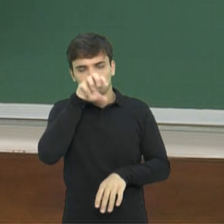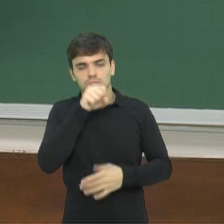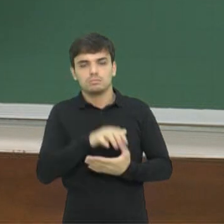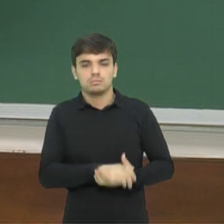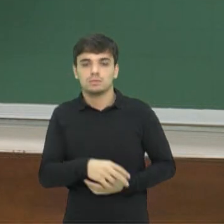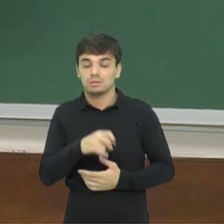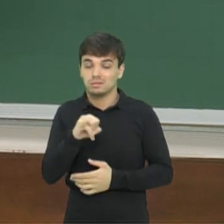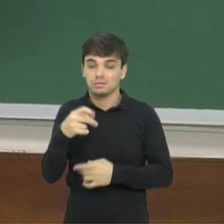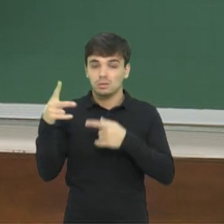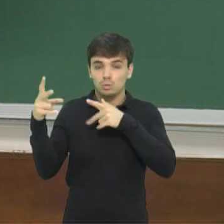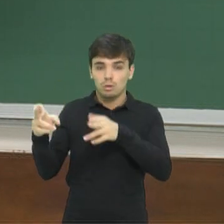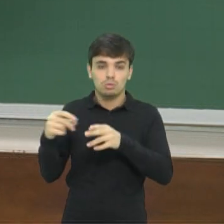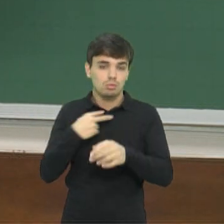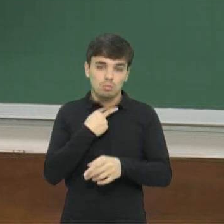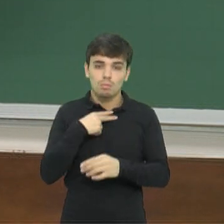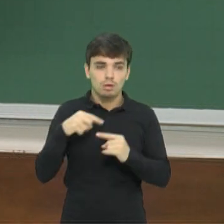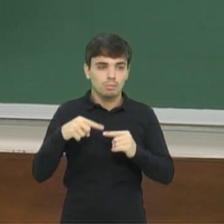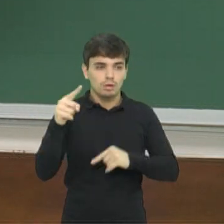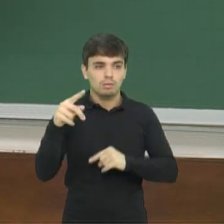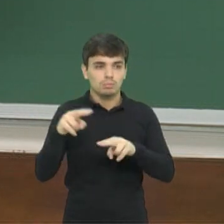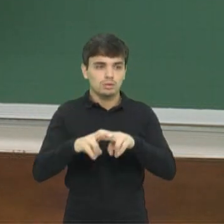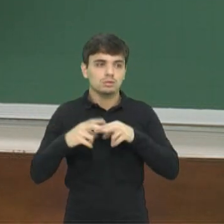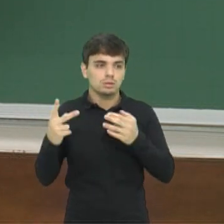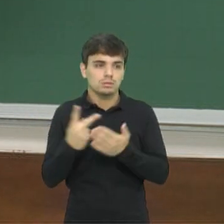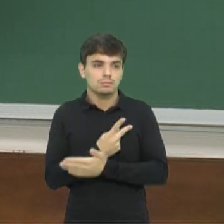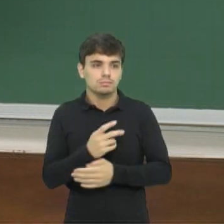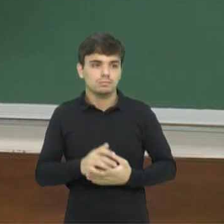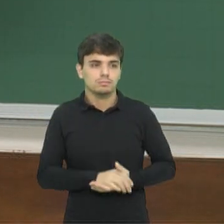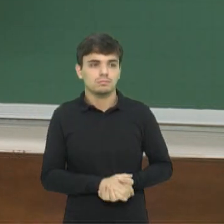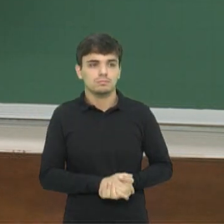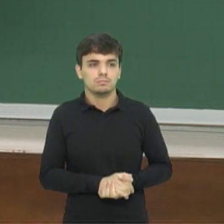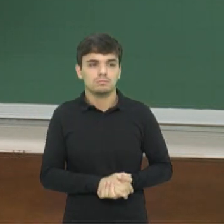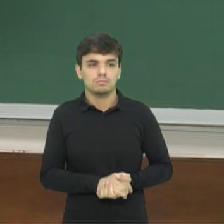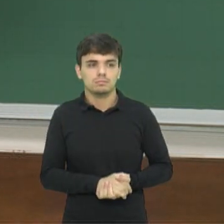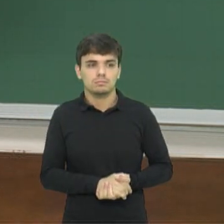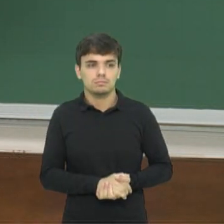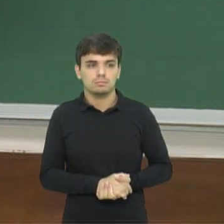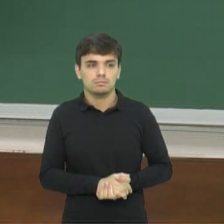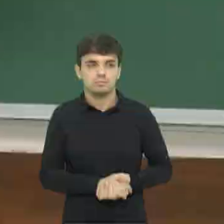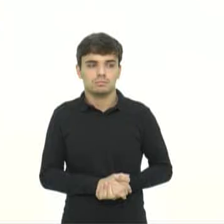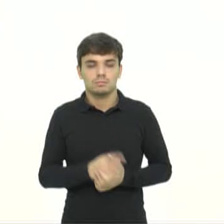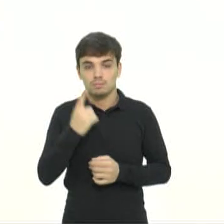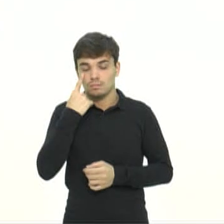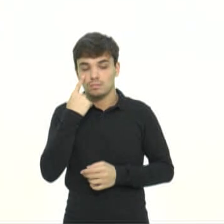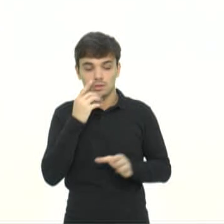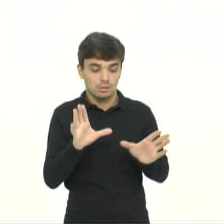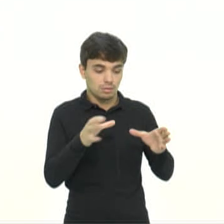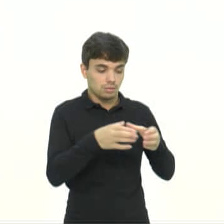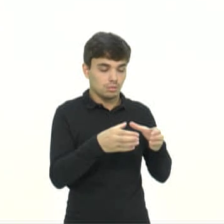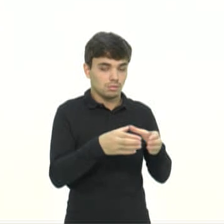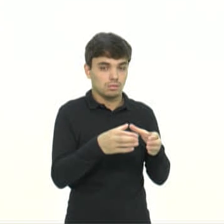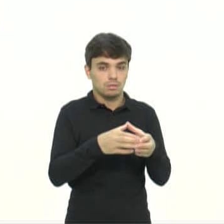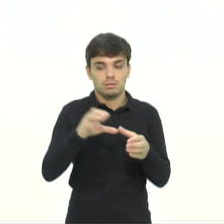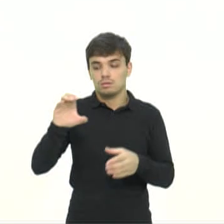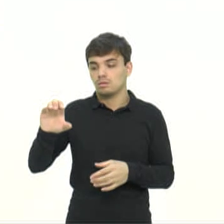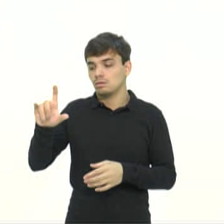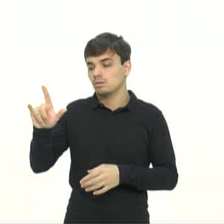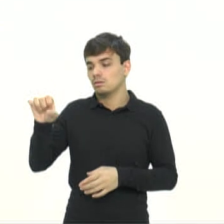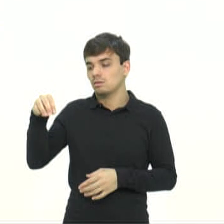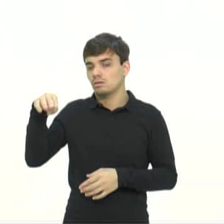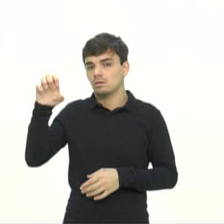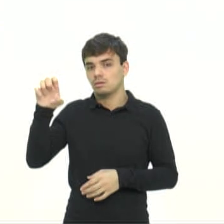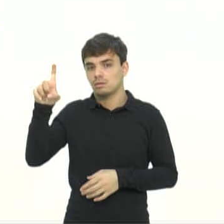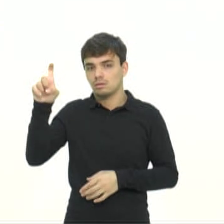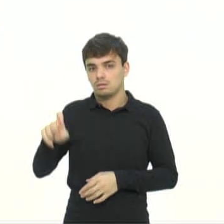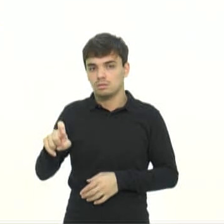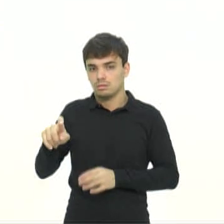igualando, não pode ser maior, né? Então, tá errado, gente. Só que, vamos ver de volta, em uma comunidade de clímax, o consumo de CO2 pelas